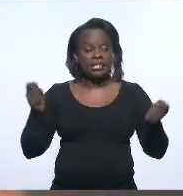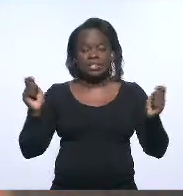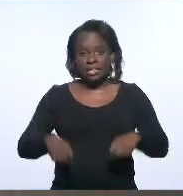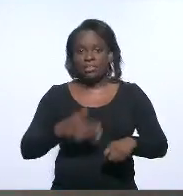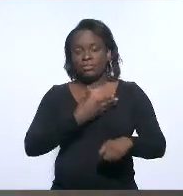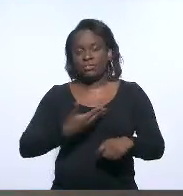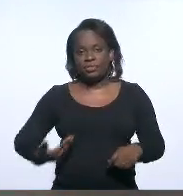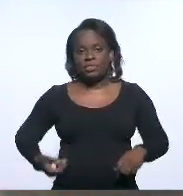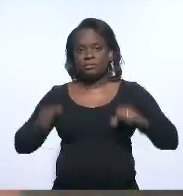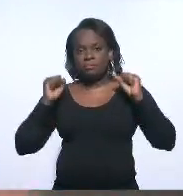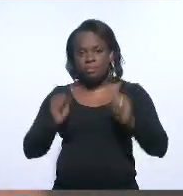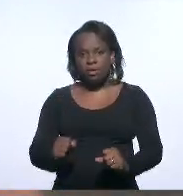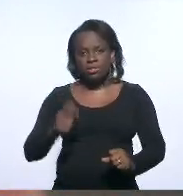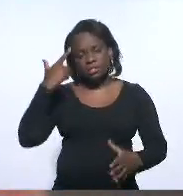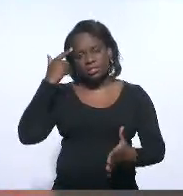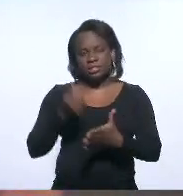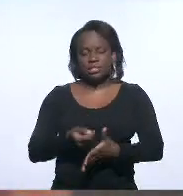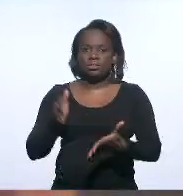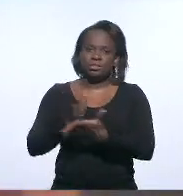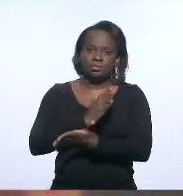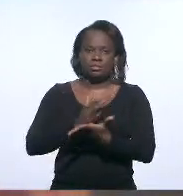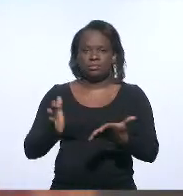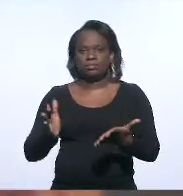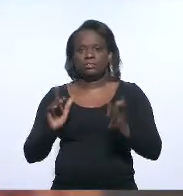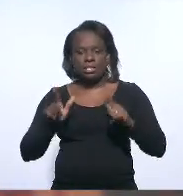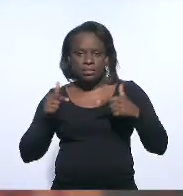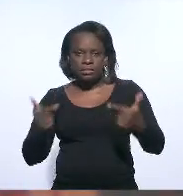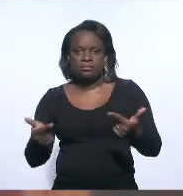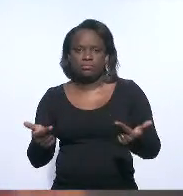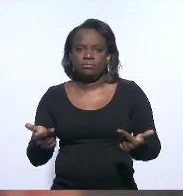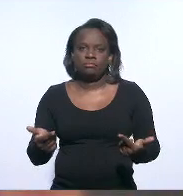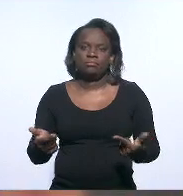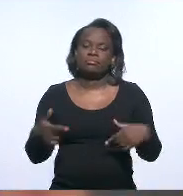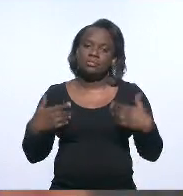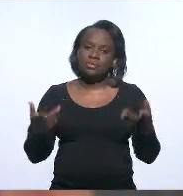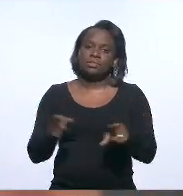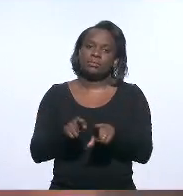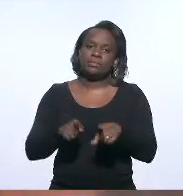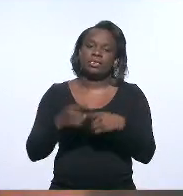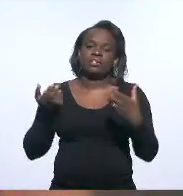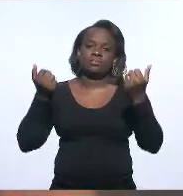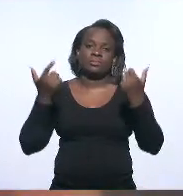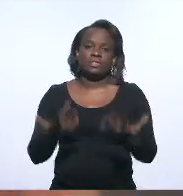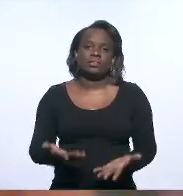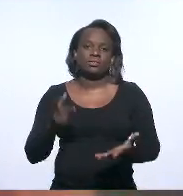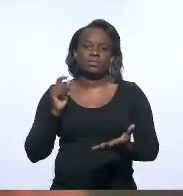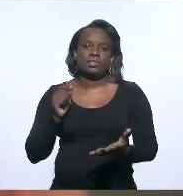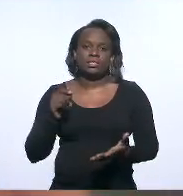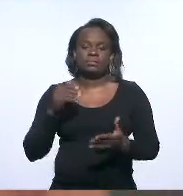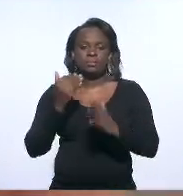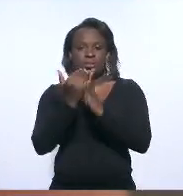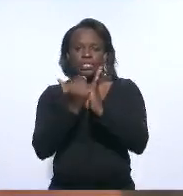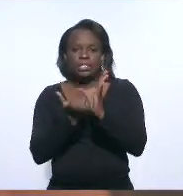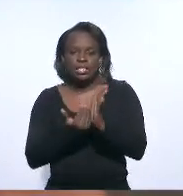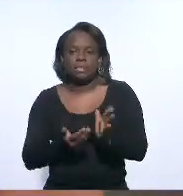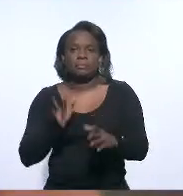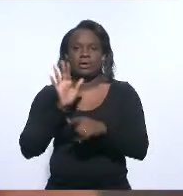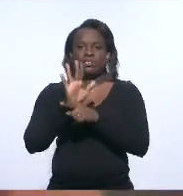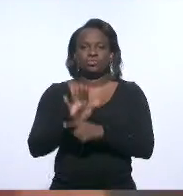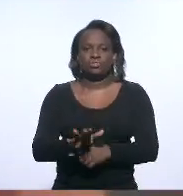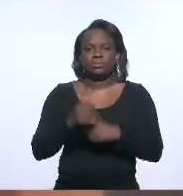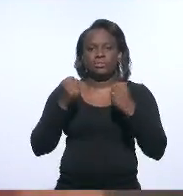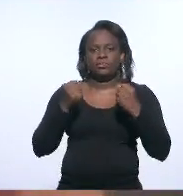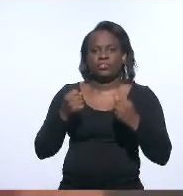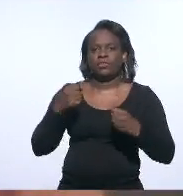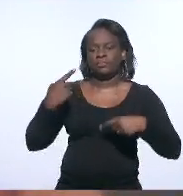para o governo tomar determinadas ações. Sem falar do que a gente cria uma espécie de um programa, fortalece